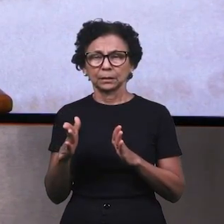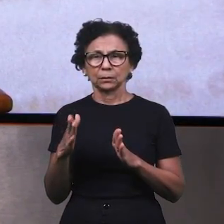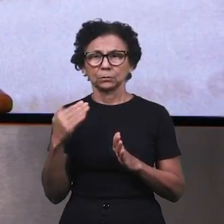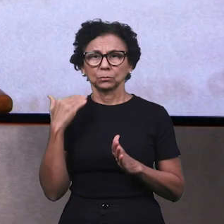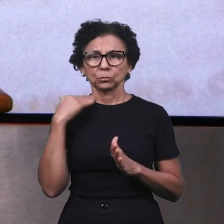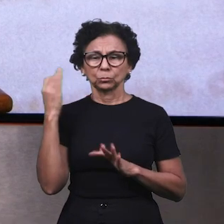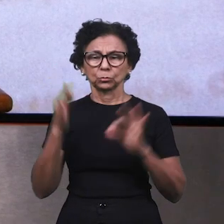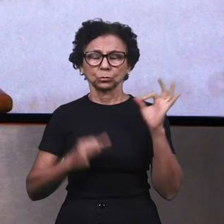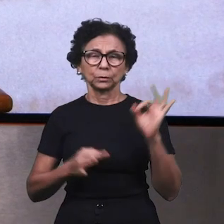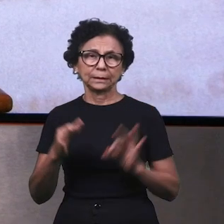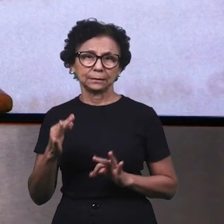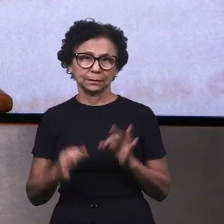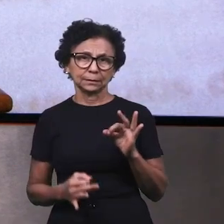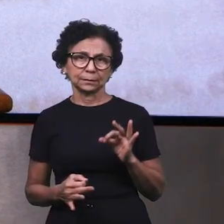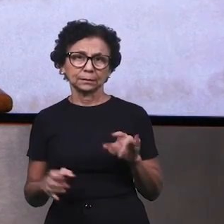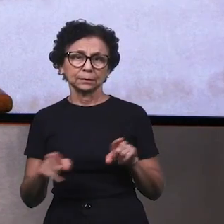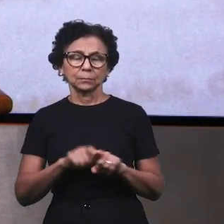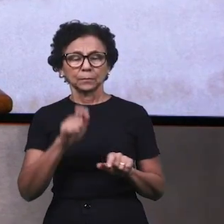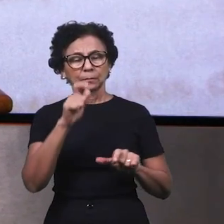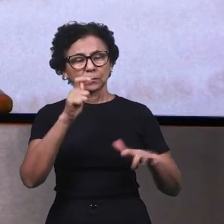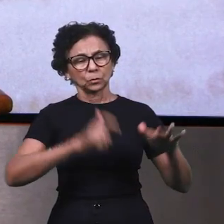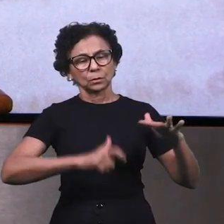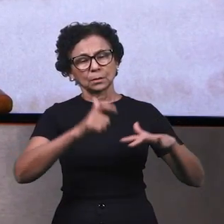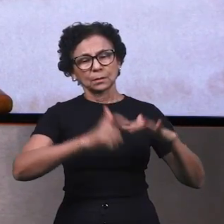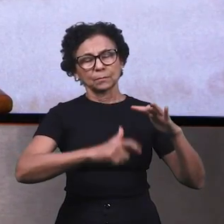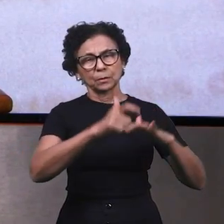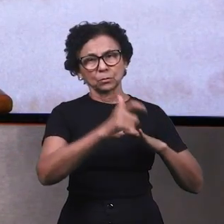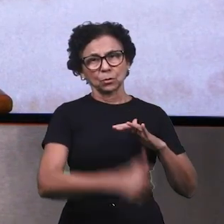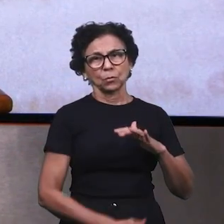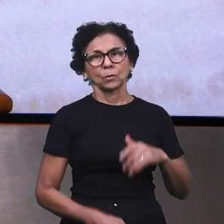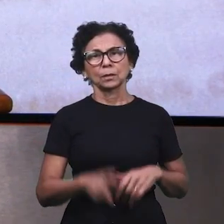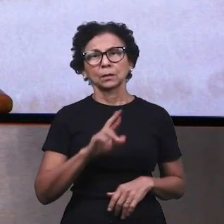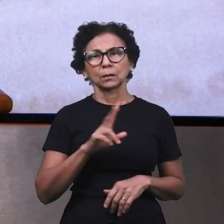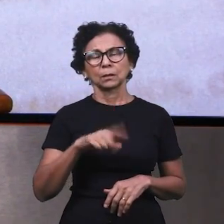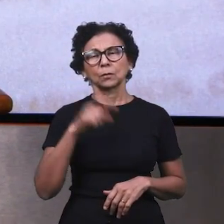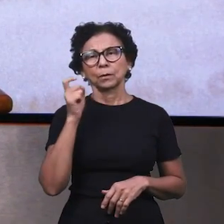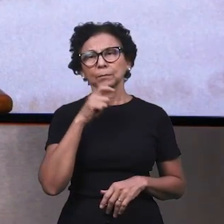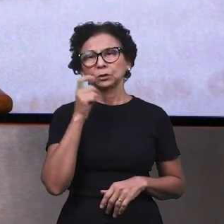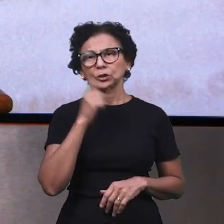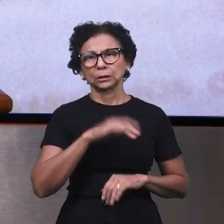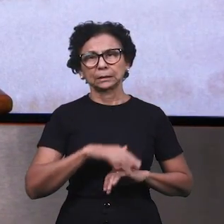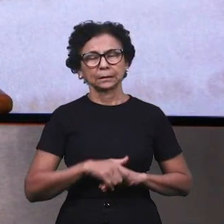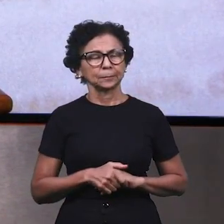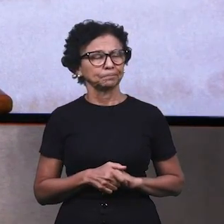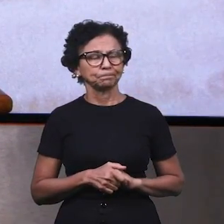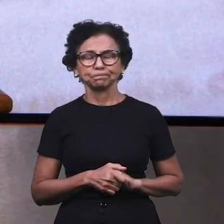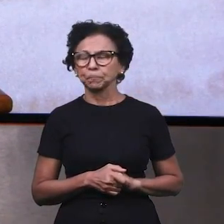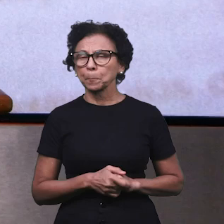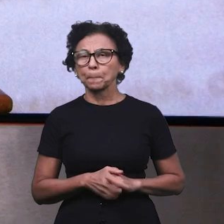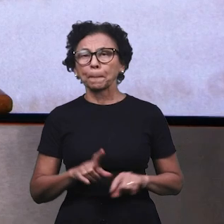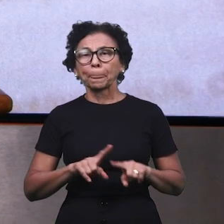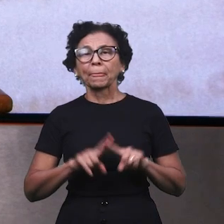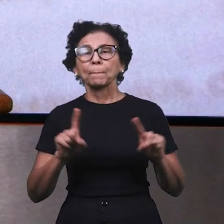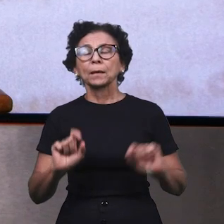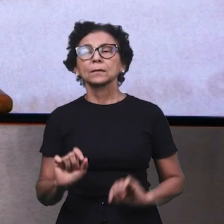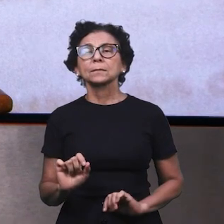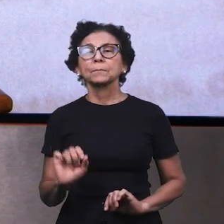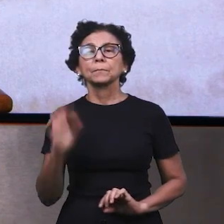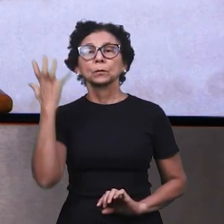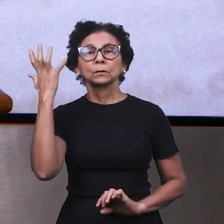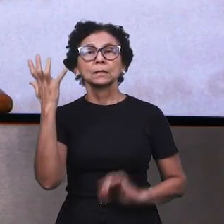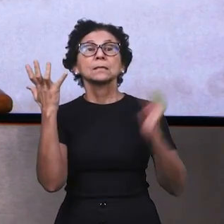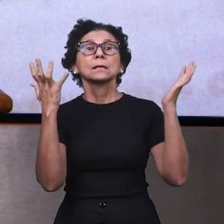bem como seus personagens, não são mitos ou simbologias, foram